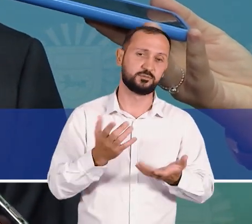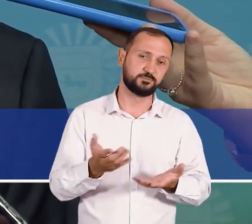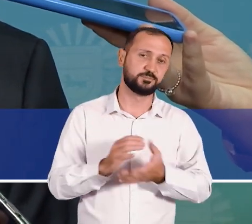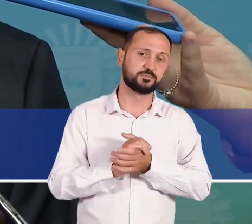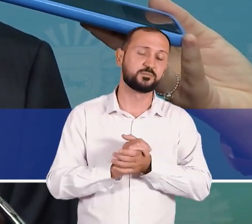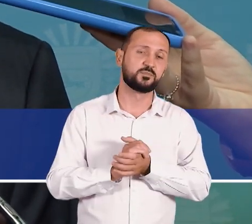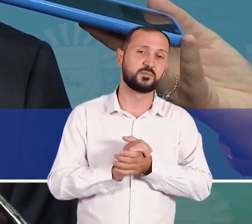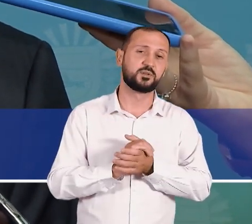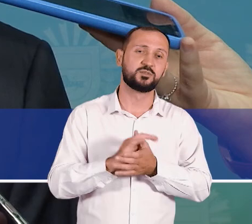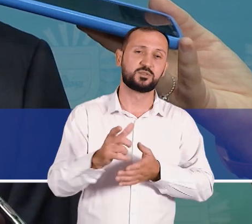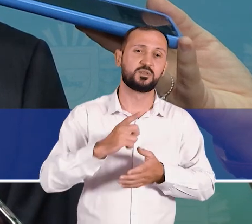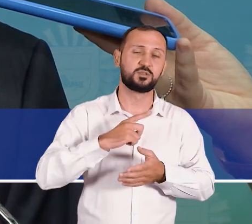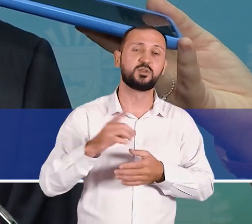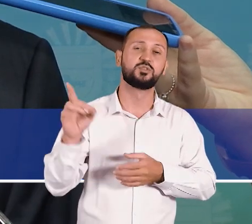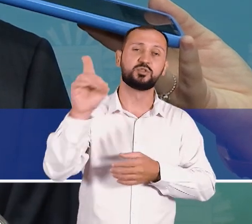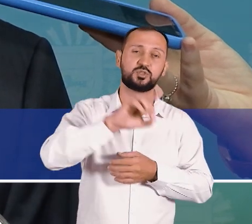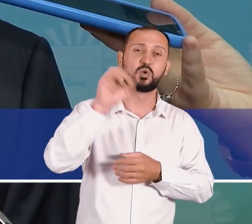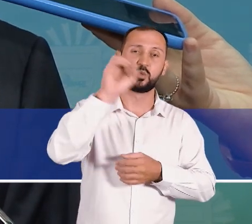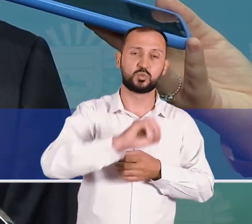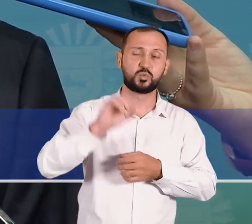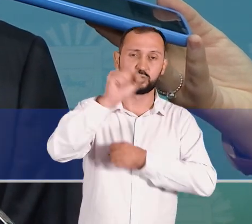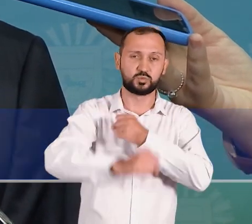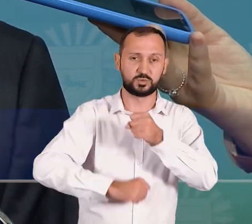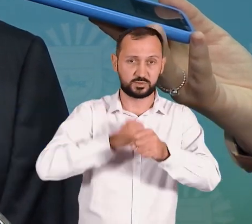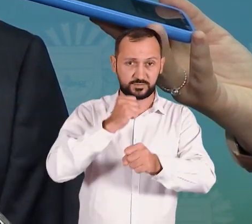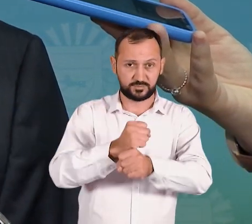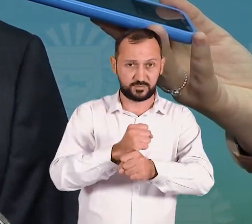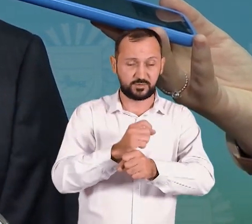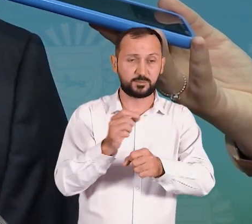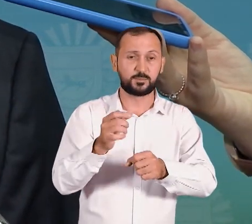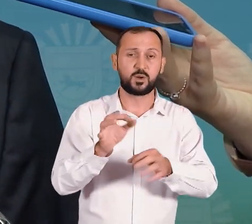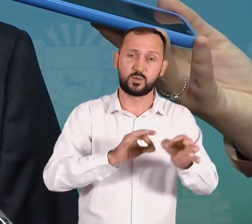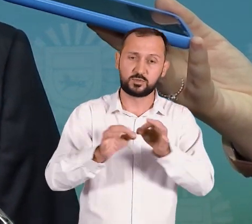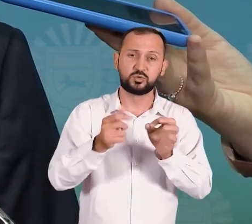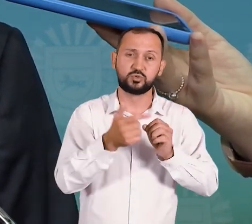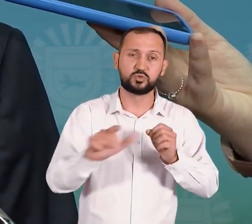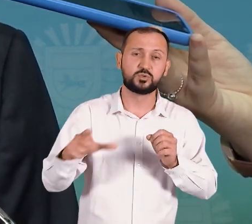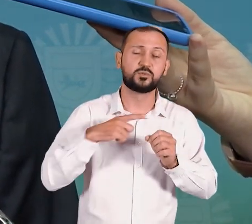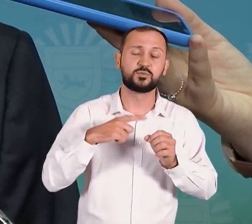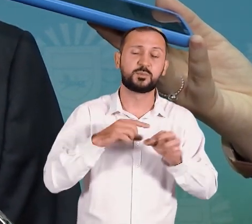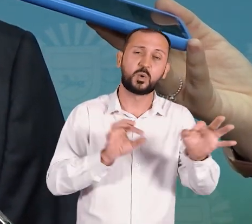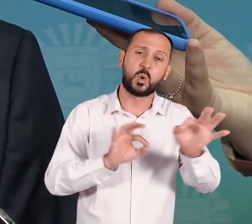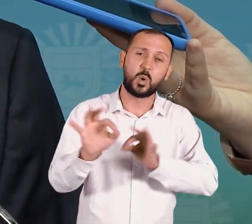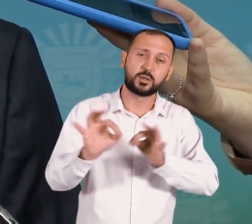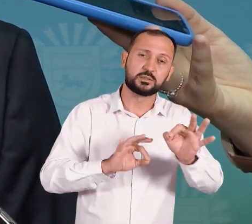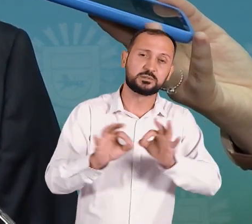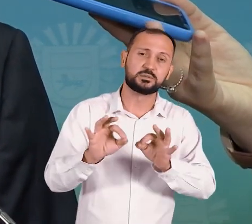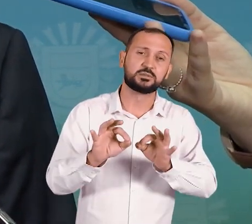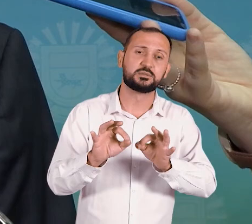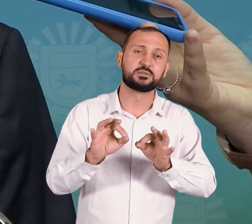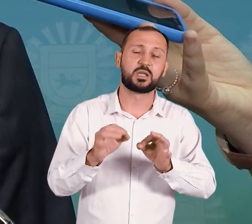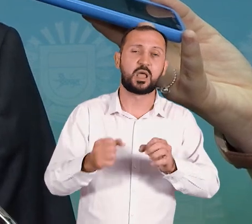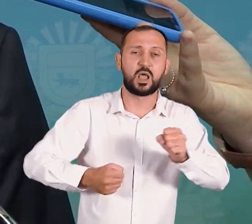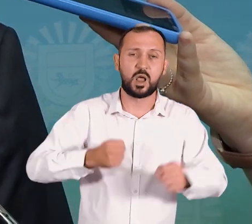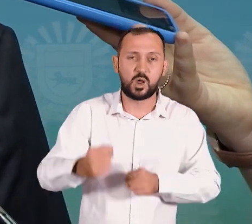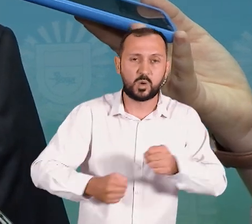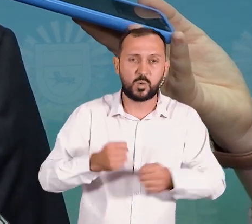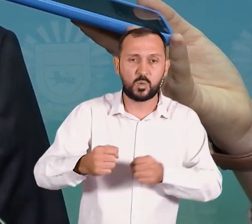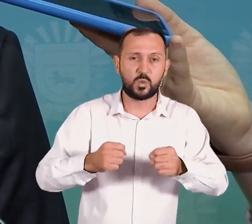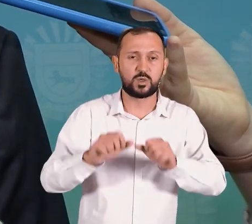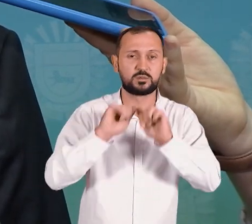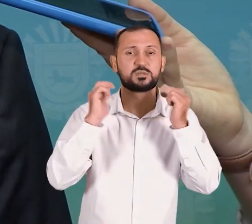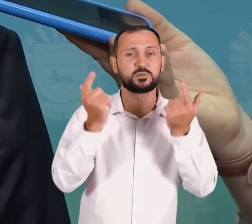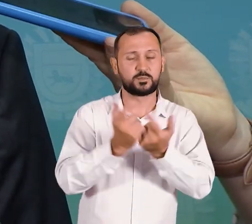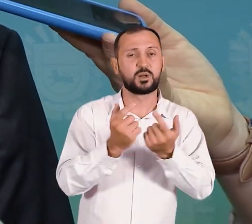repetir, já temos data outubro do ano que vem para a gente fazer novamente e vamos organizar a